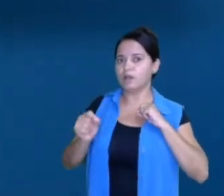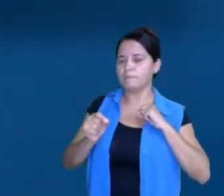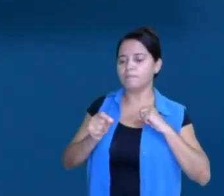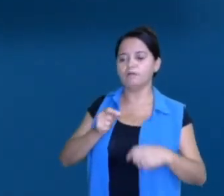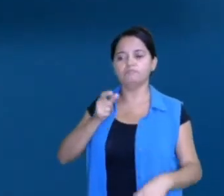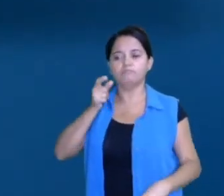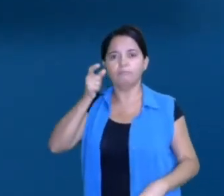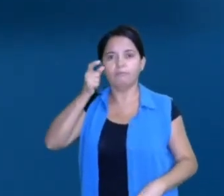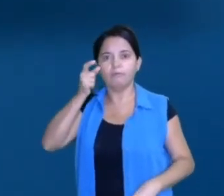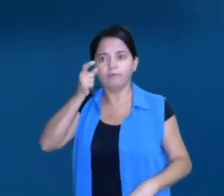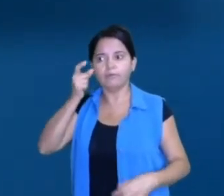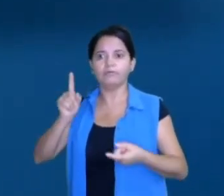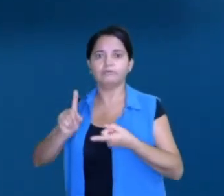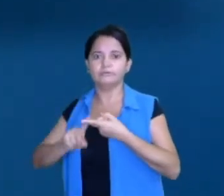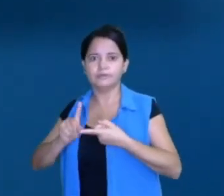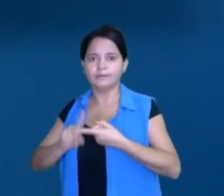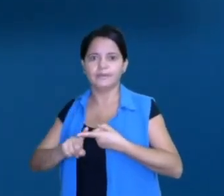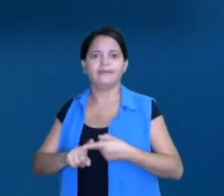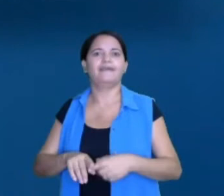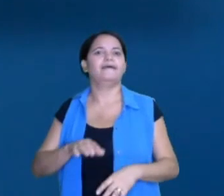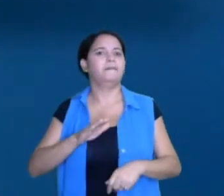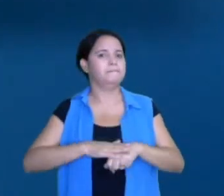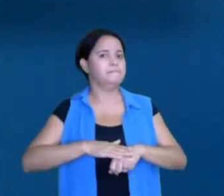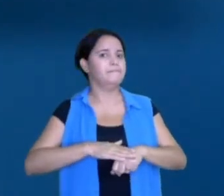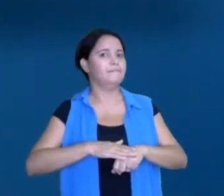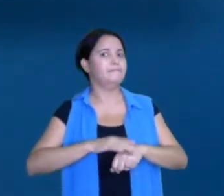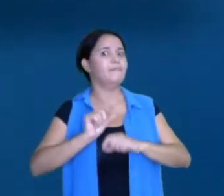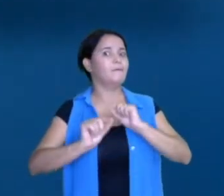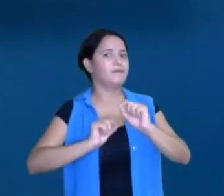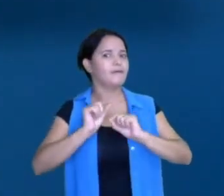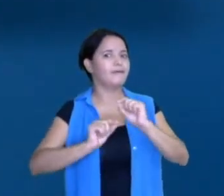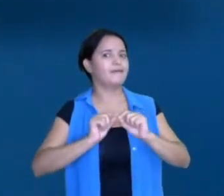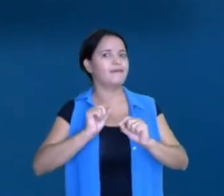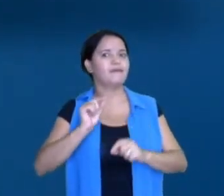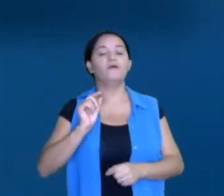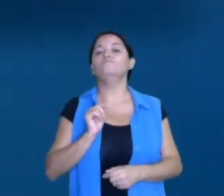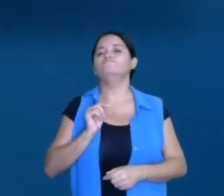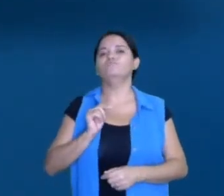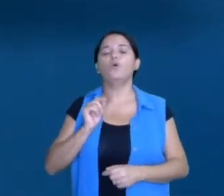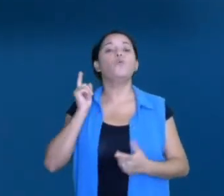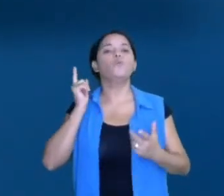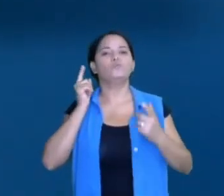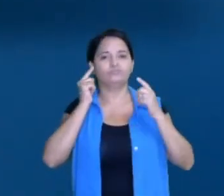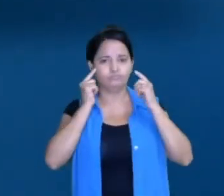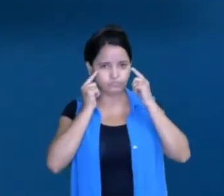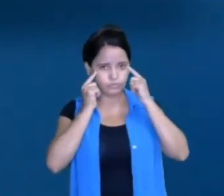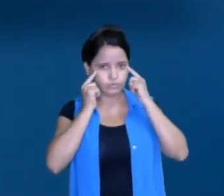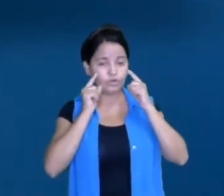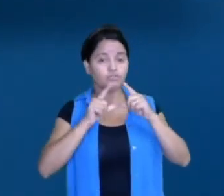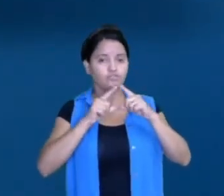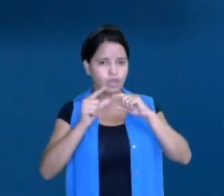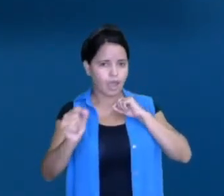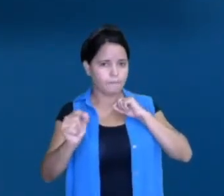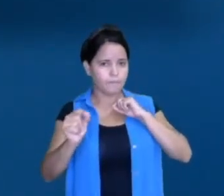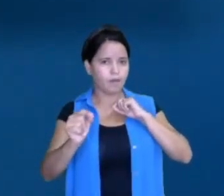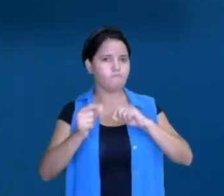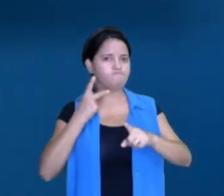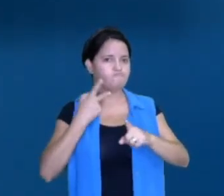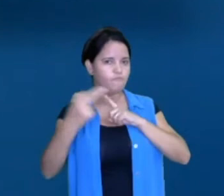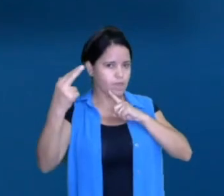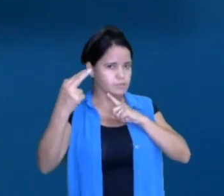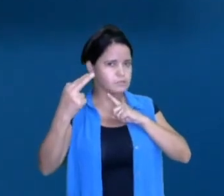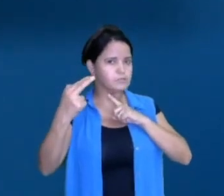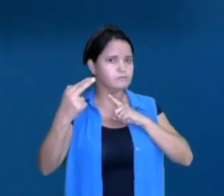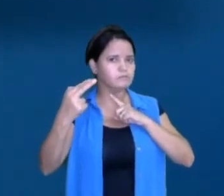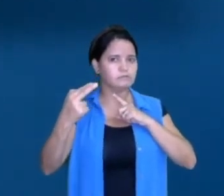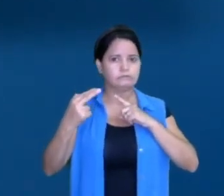que o Japão sai vencedor e a Rússia sai humilhada. Vocês sabem que em toda